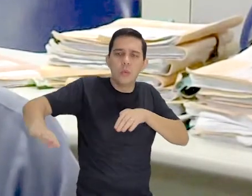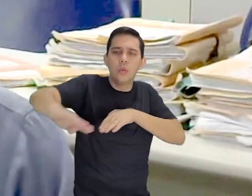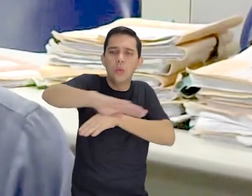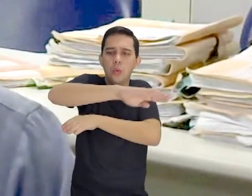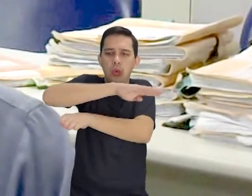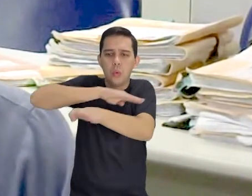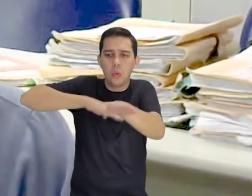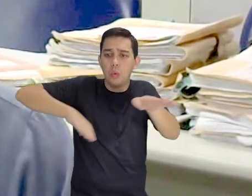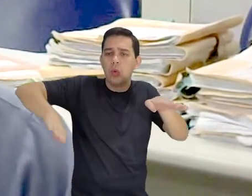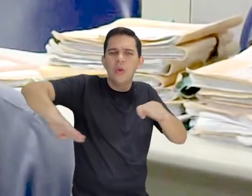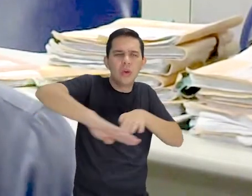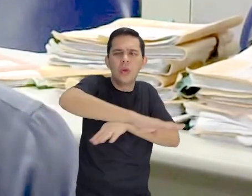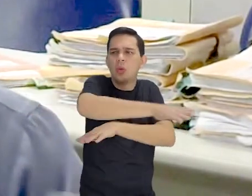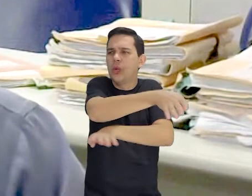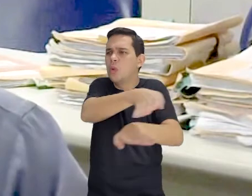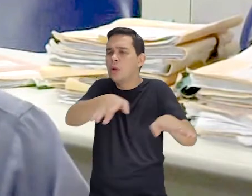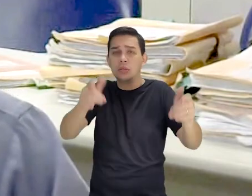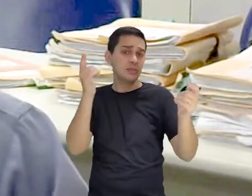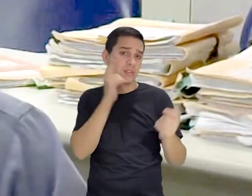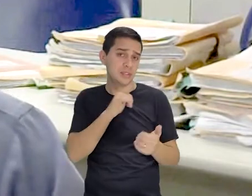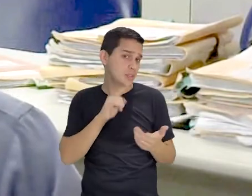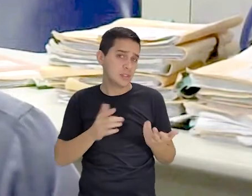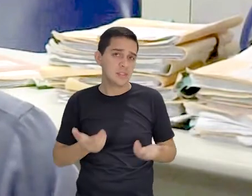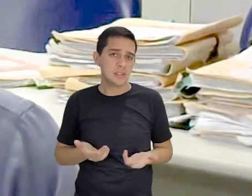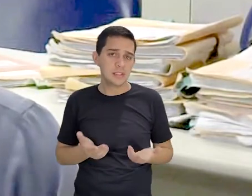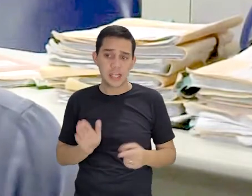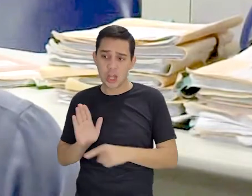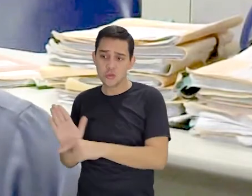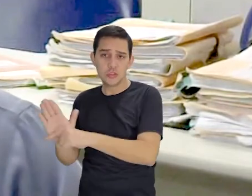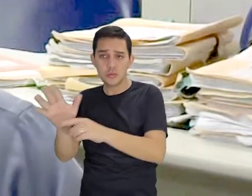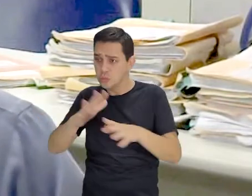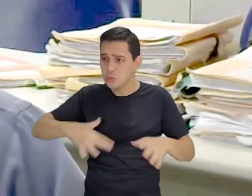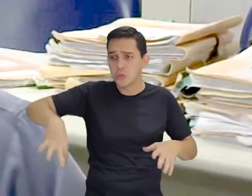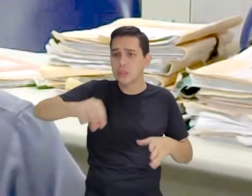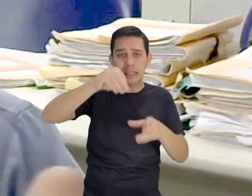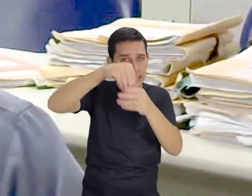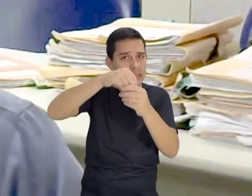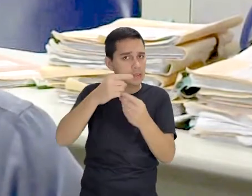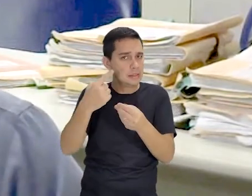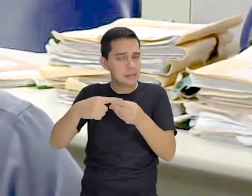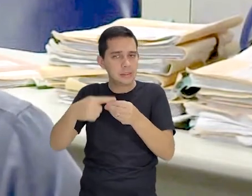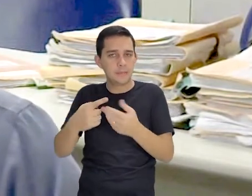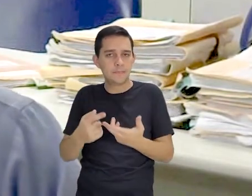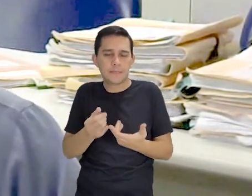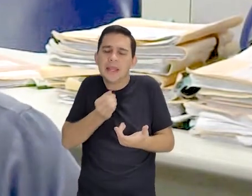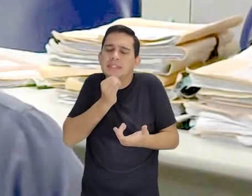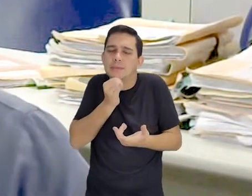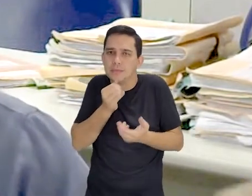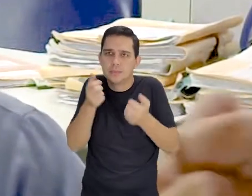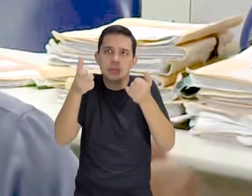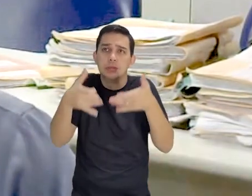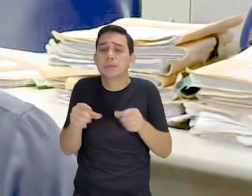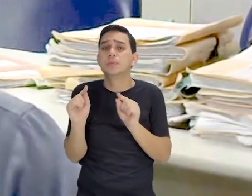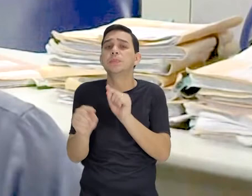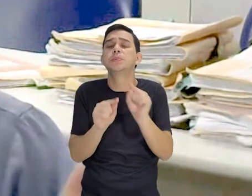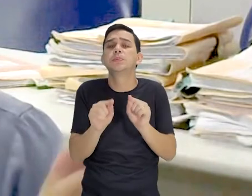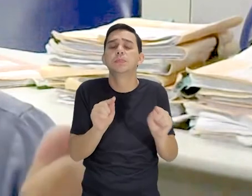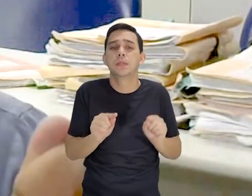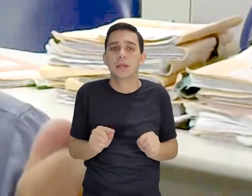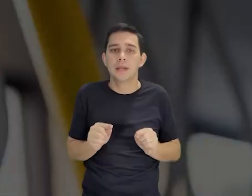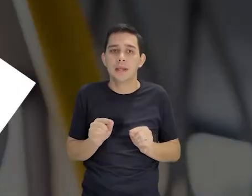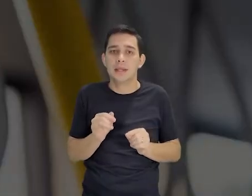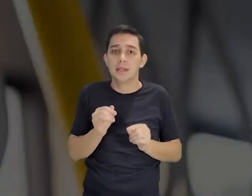dos veículos e dá efetividade ao sistema viário. E aí eu me refiro especificamente a toda essa infraestrutura